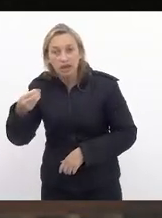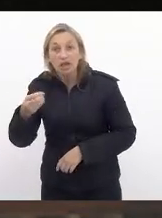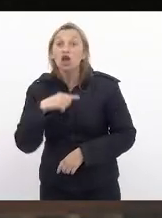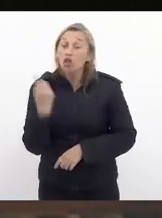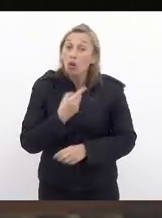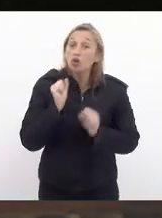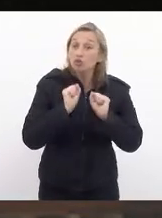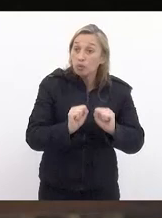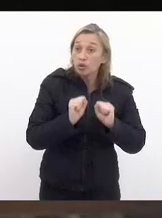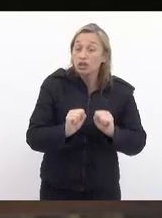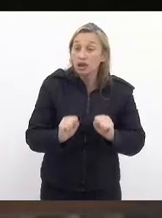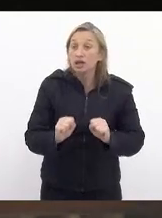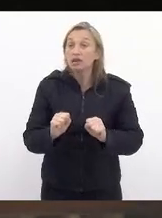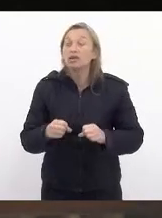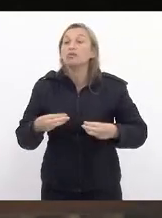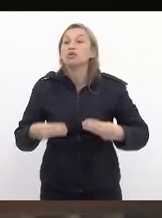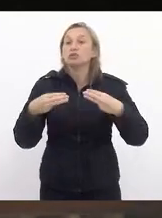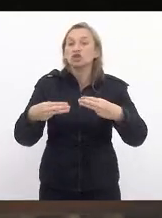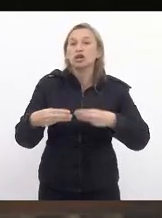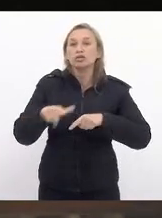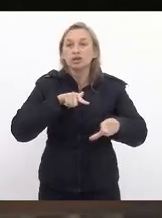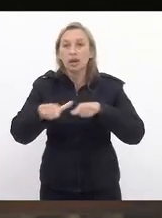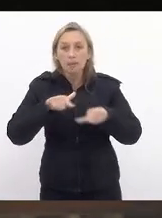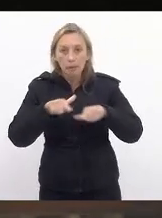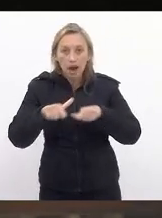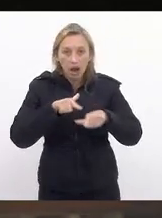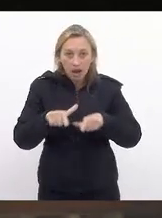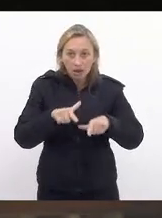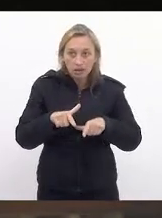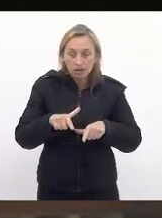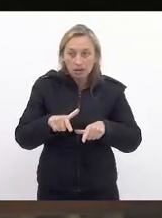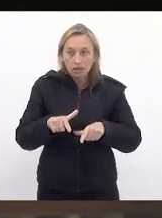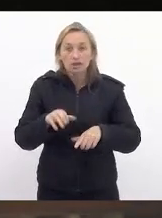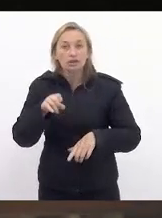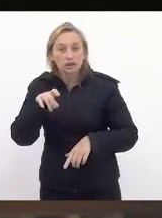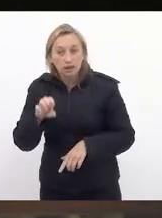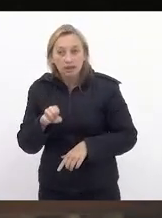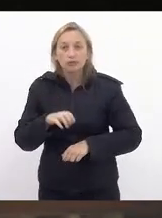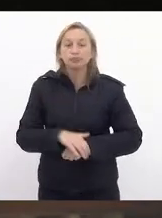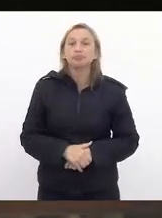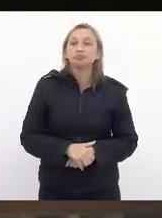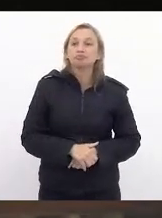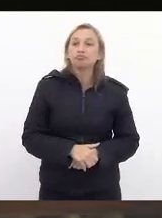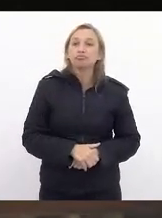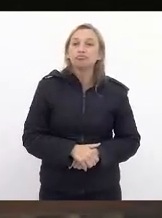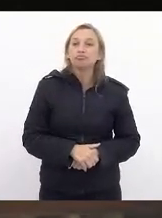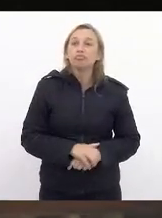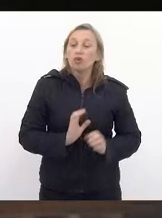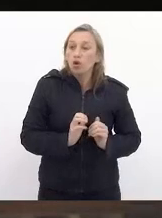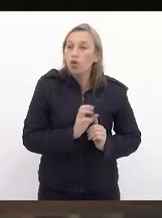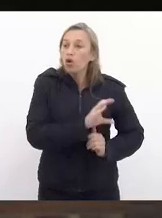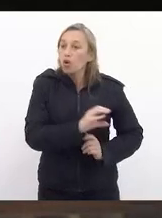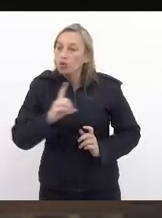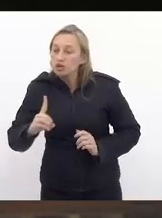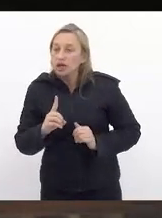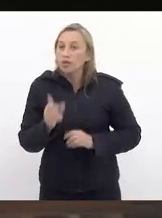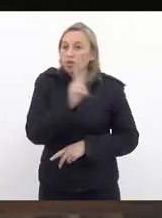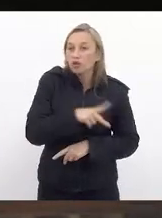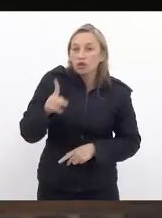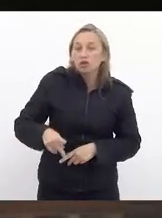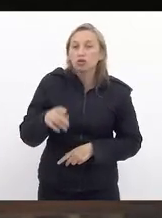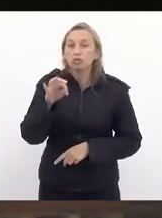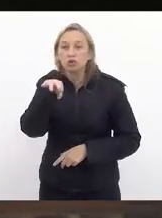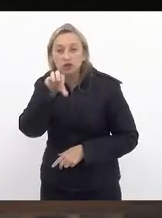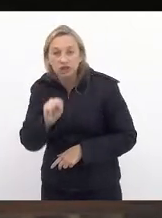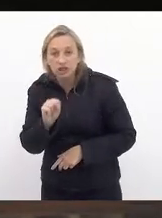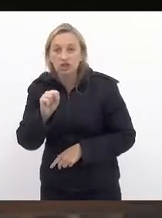nós podemos pelo Ministério do Trabalho e Emprego a época e pela senaes é é coordenada pelo Professor